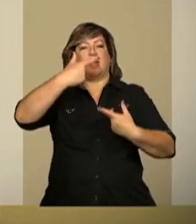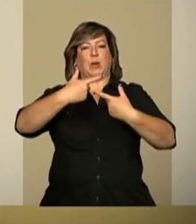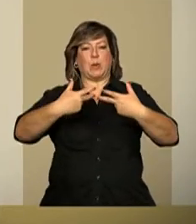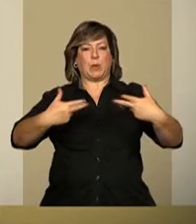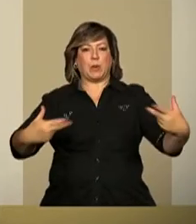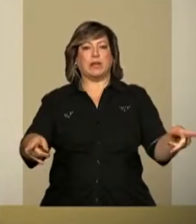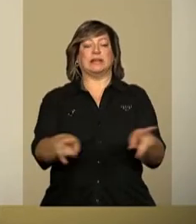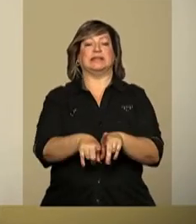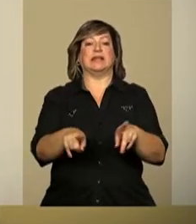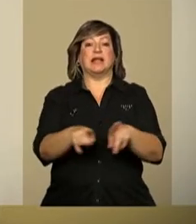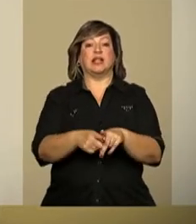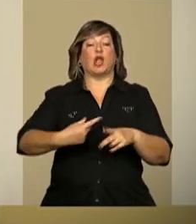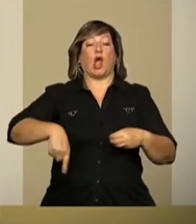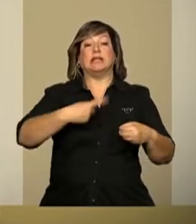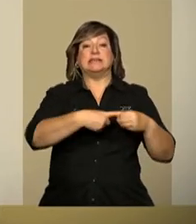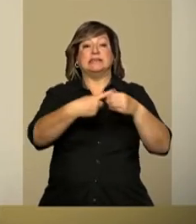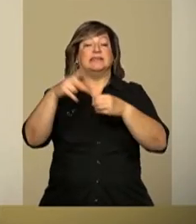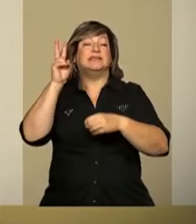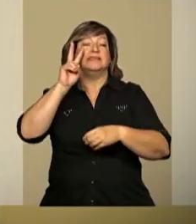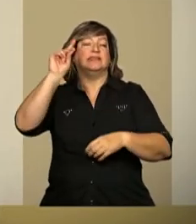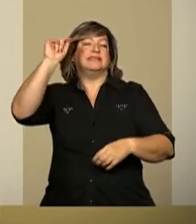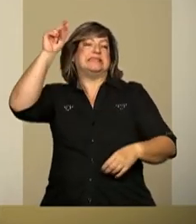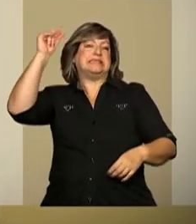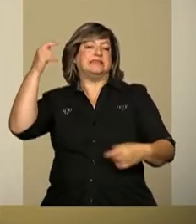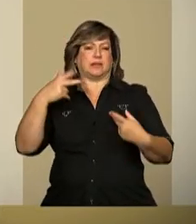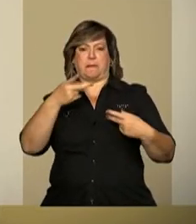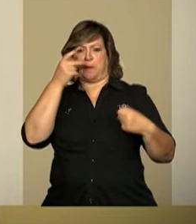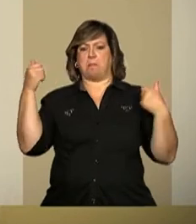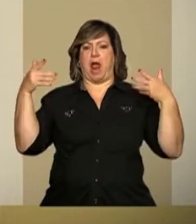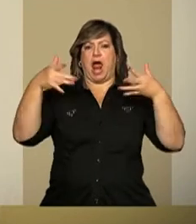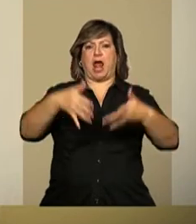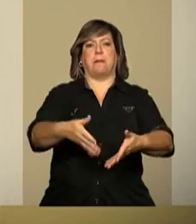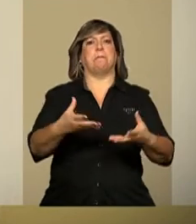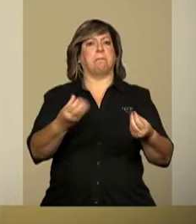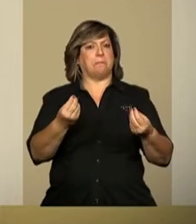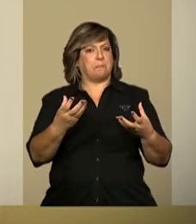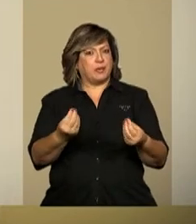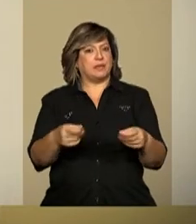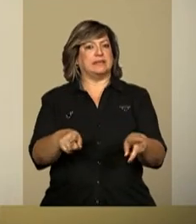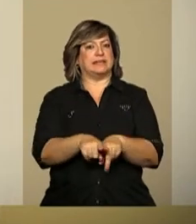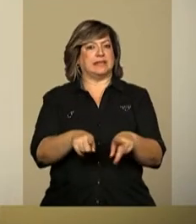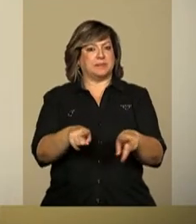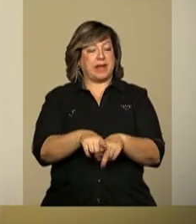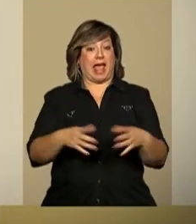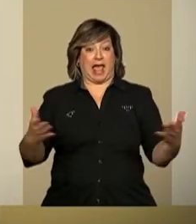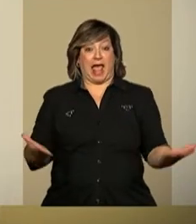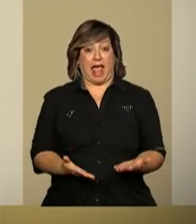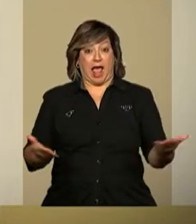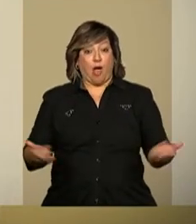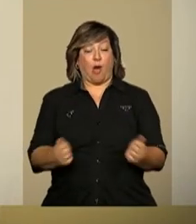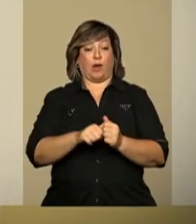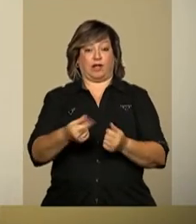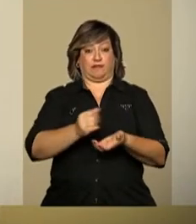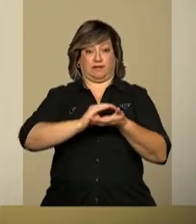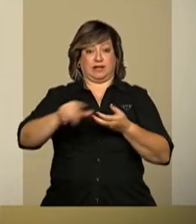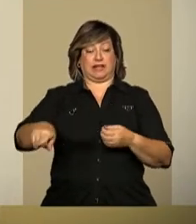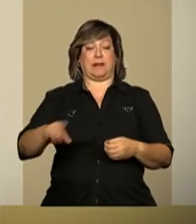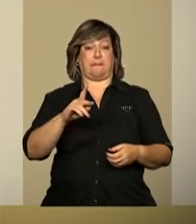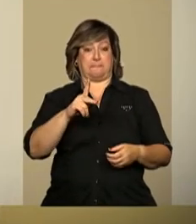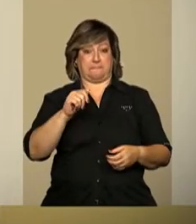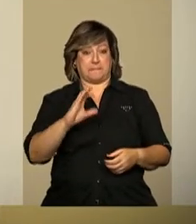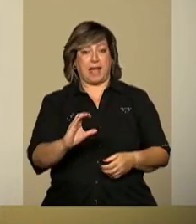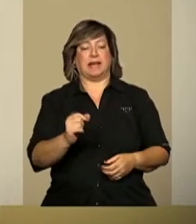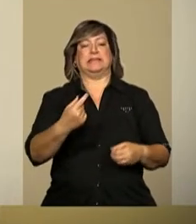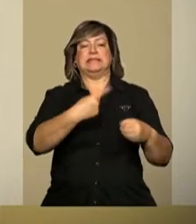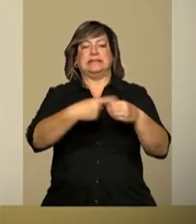e também nossas cidades históricas atraem muitos turistas agora com os investimentos do PAC cidades históricas